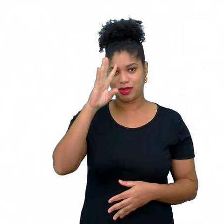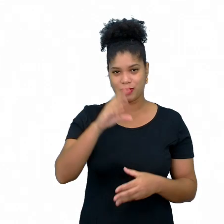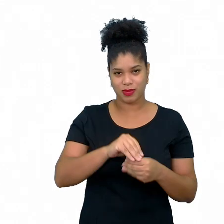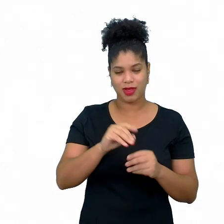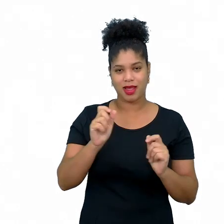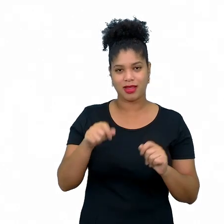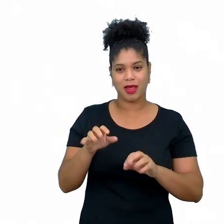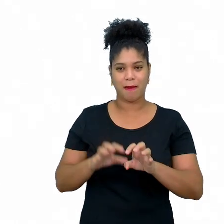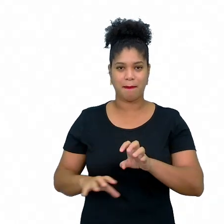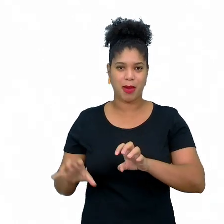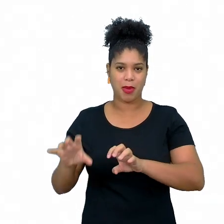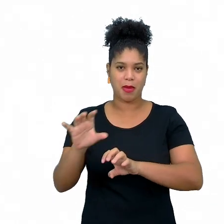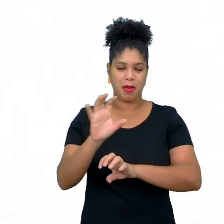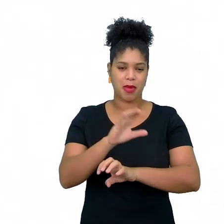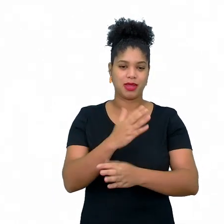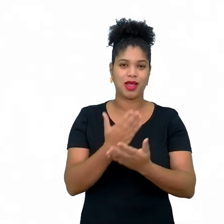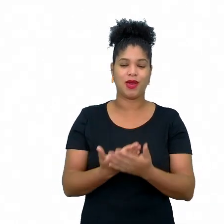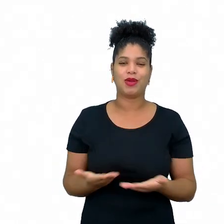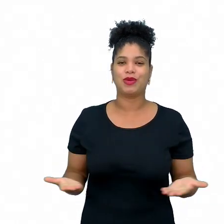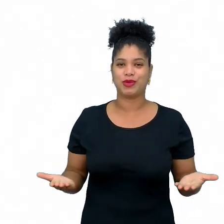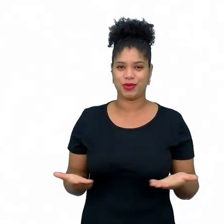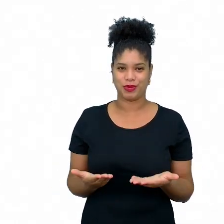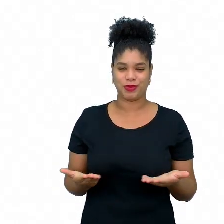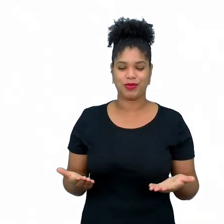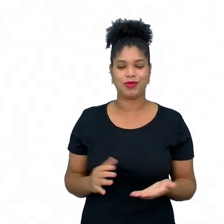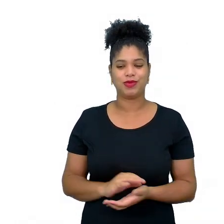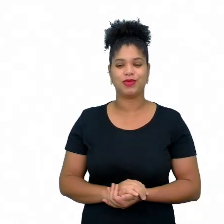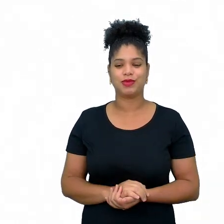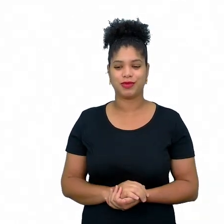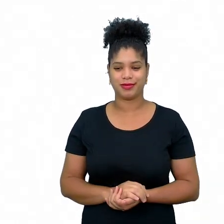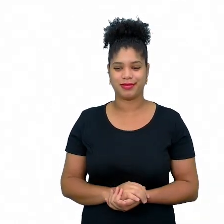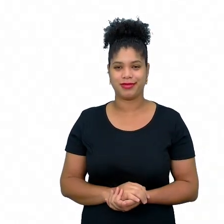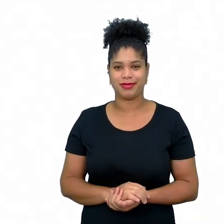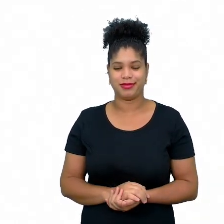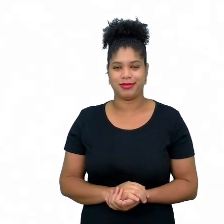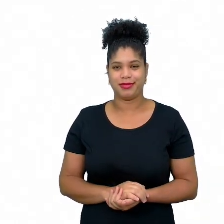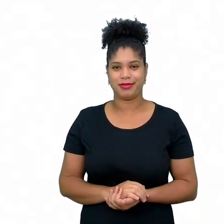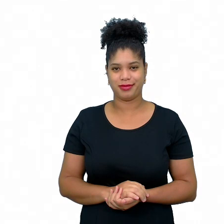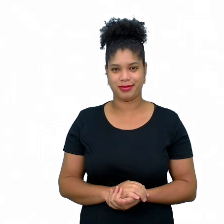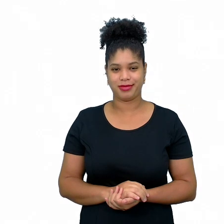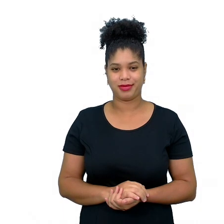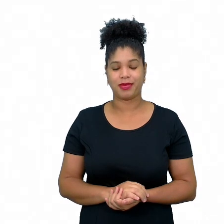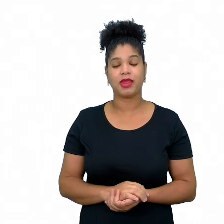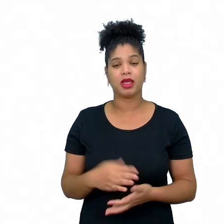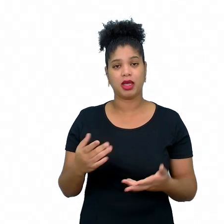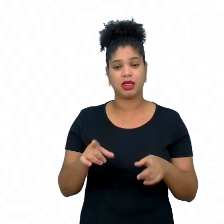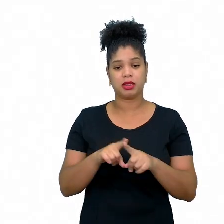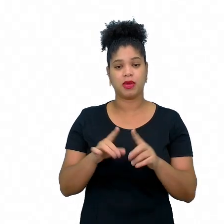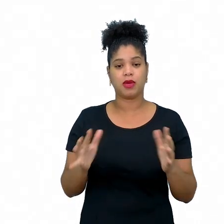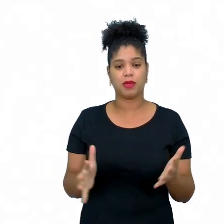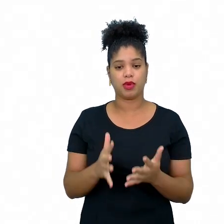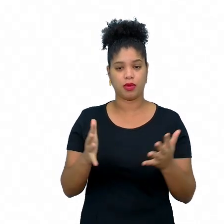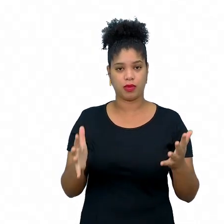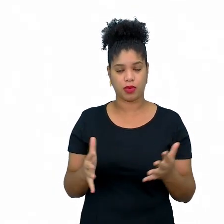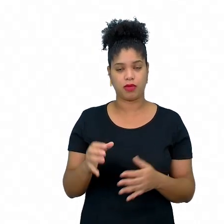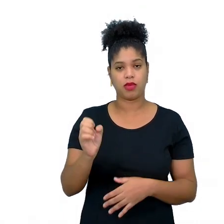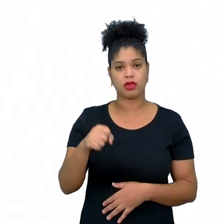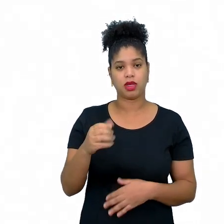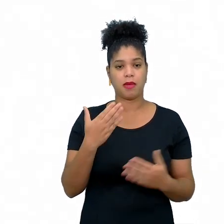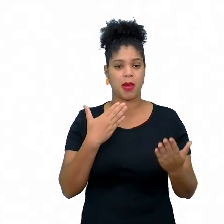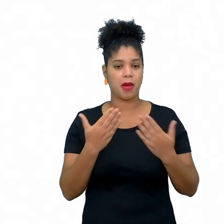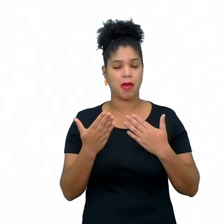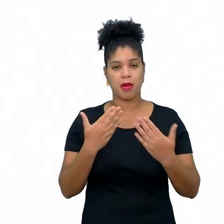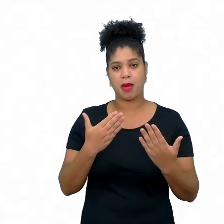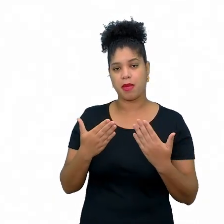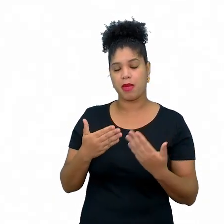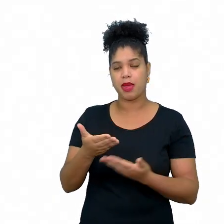mapa mental dessa aula de hoje, né? E acaba que promove também uma discussão e uma